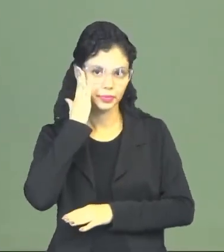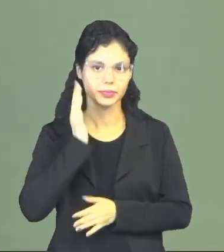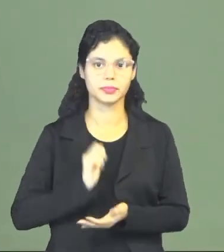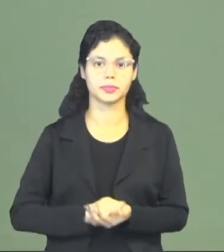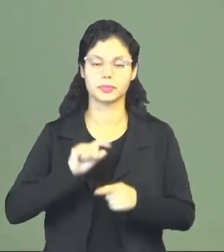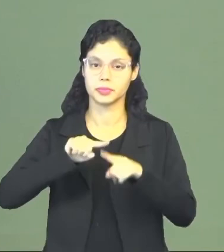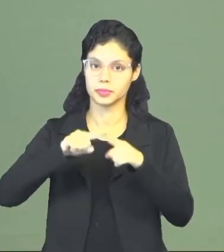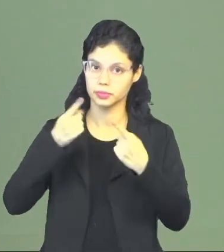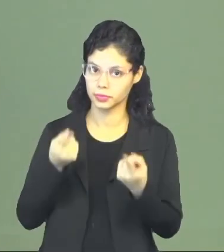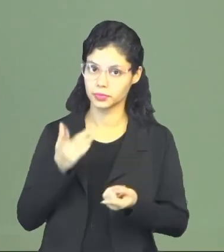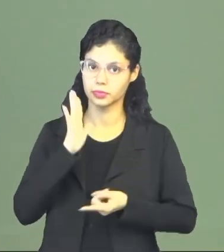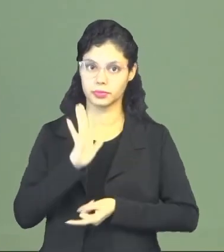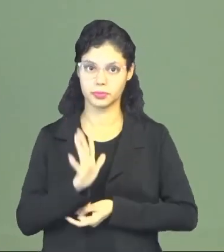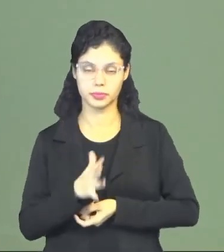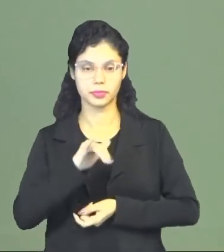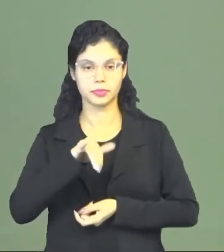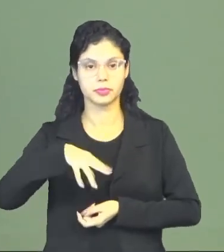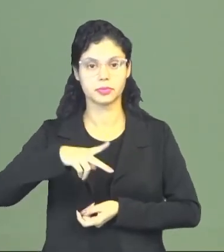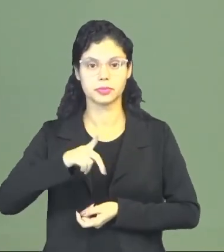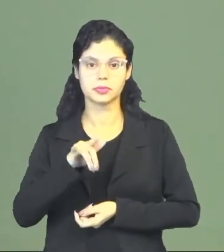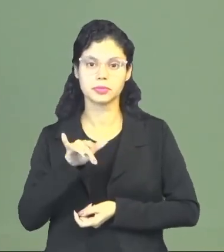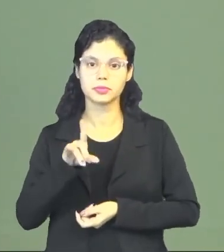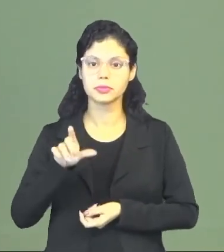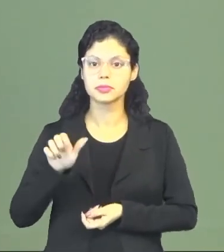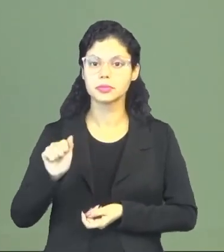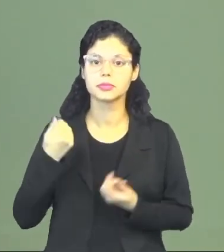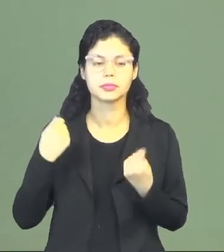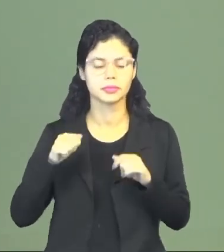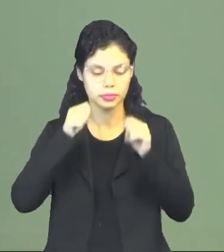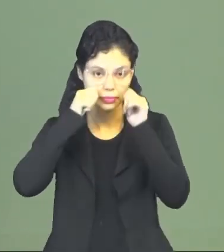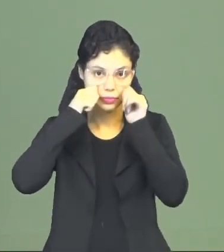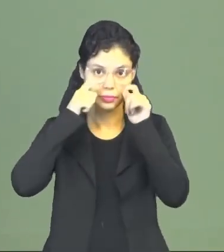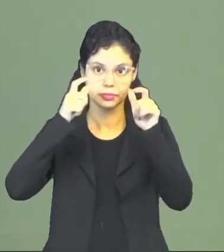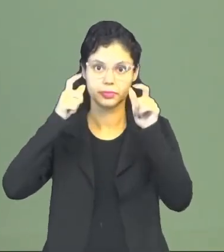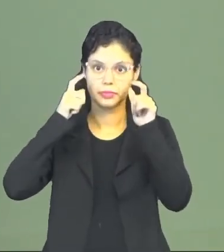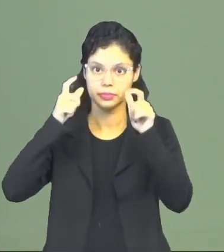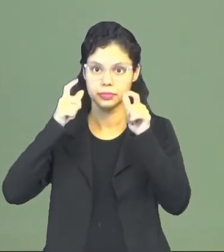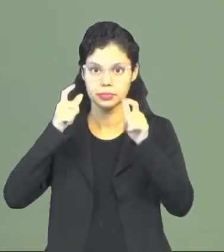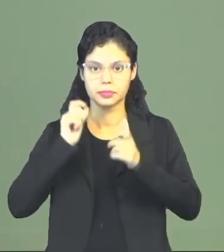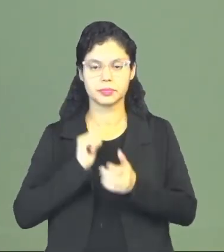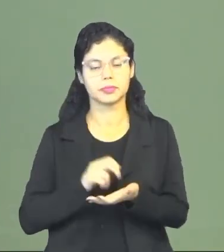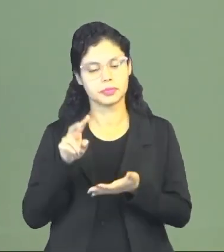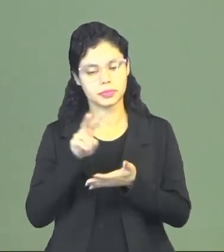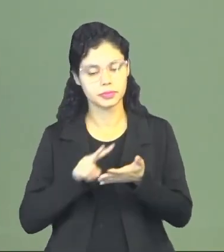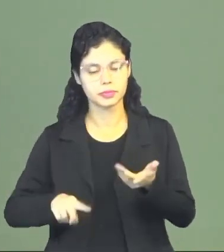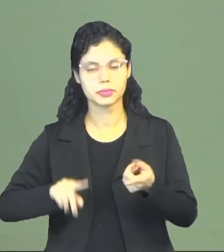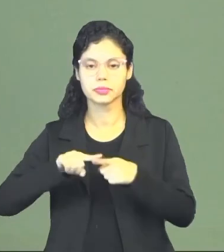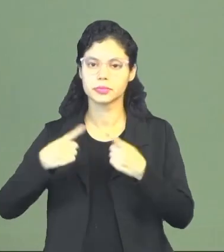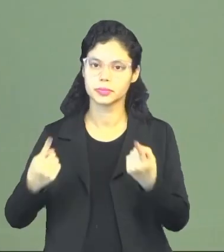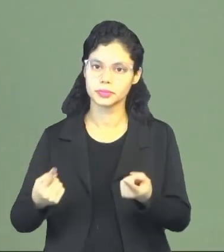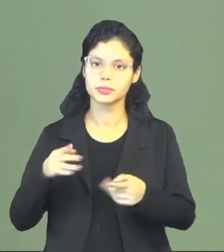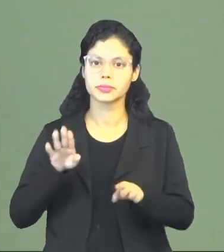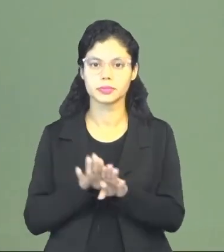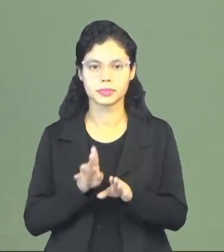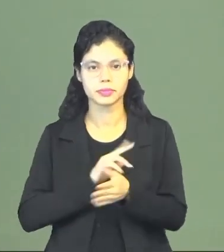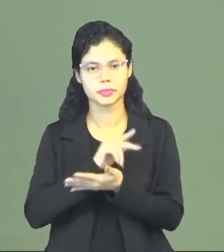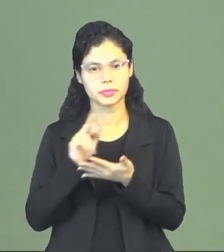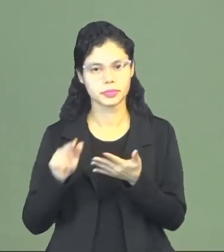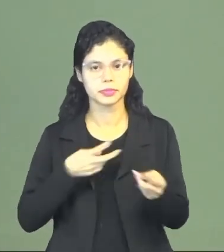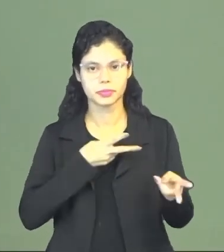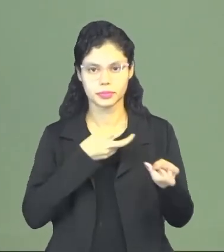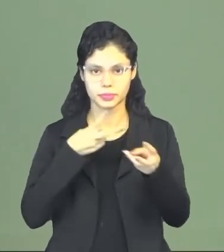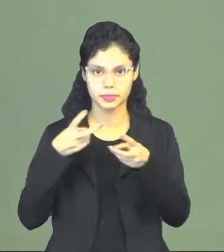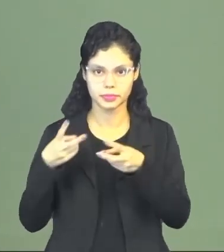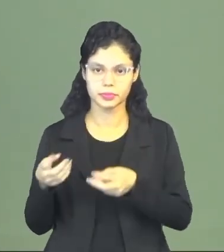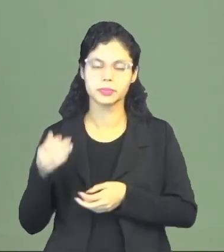perceber. E as implícitas requerem um pouco mais de atenção e talvez não só mais uma leitura, mas várias leituras para a gente poder